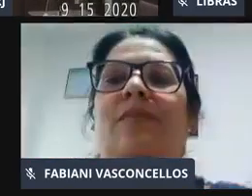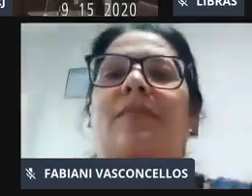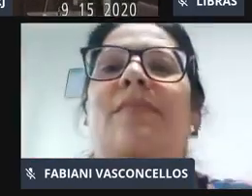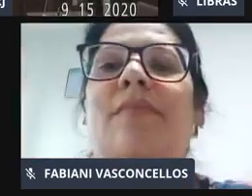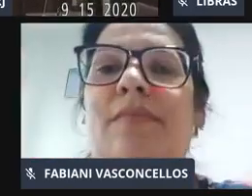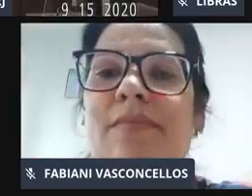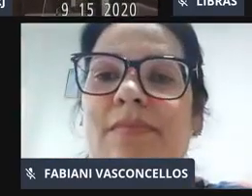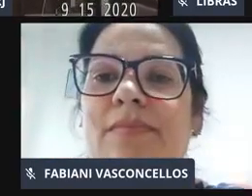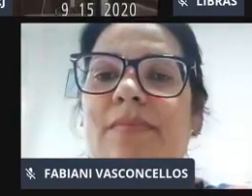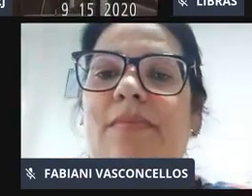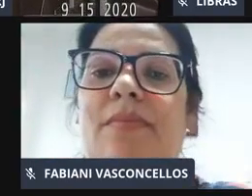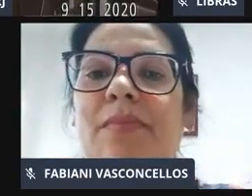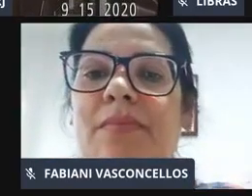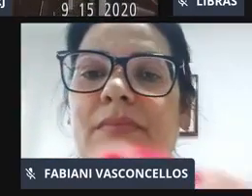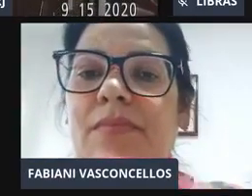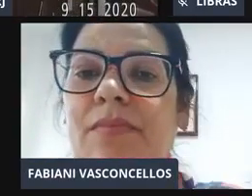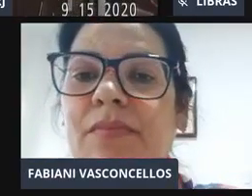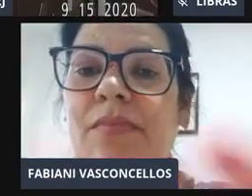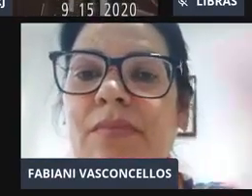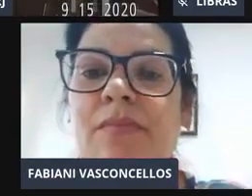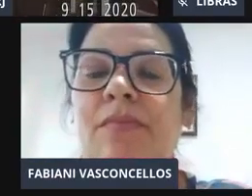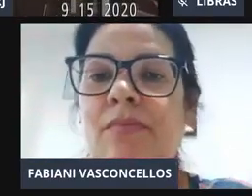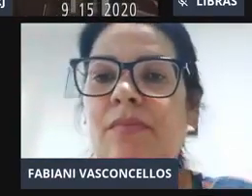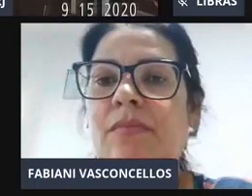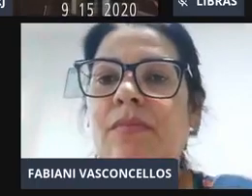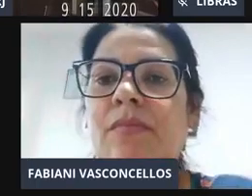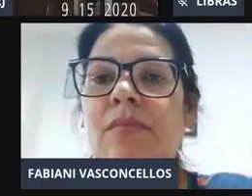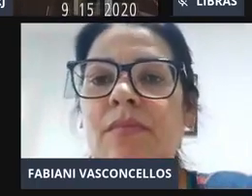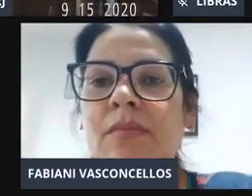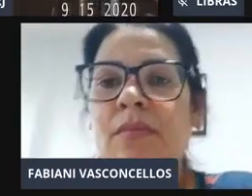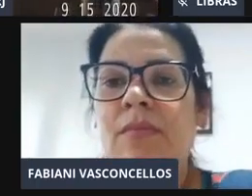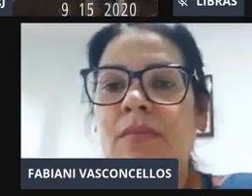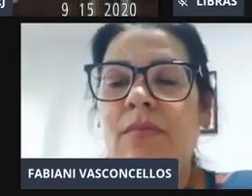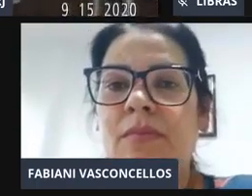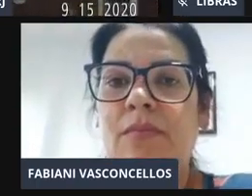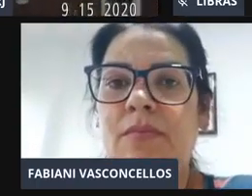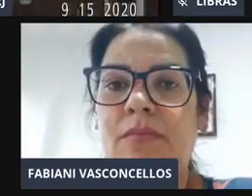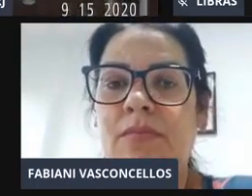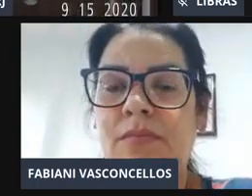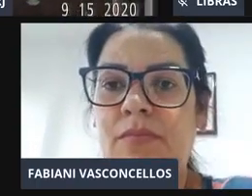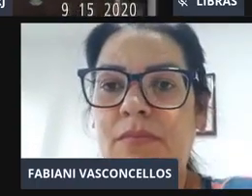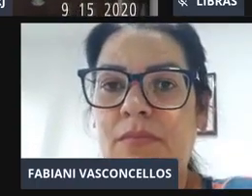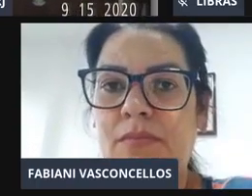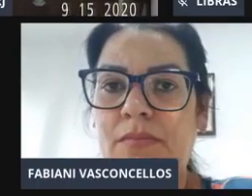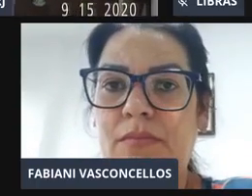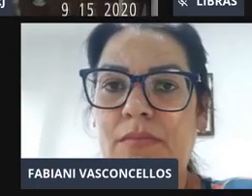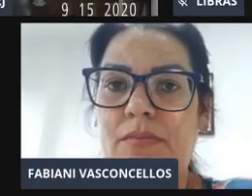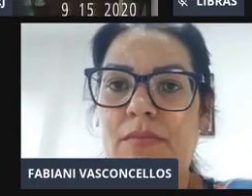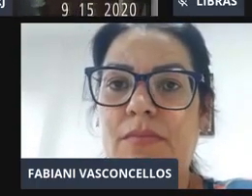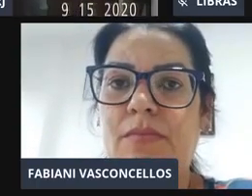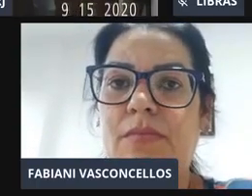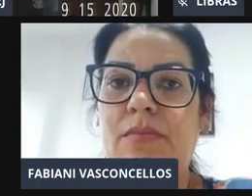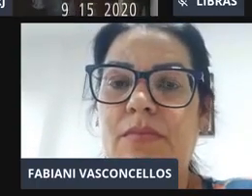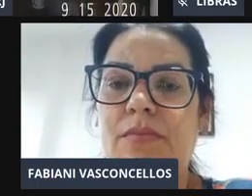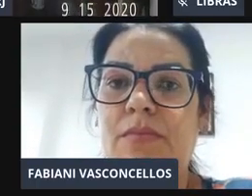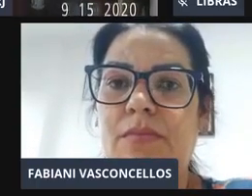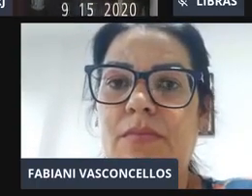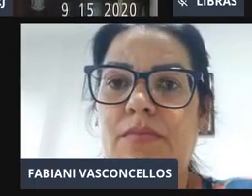do dia 15 de setembro de 2020. Como de costumes, vamos começar rezando a oração do Pai Nosso.